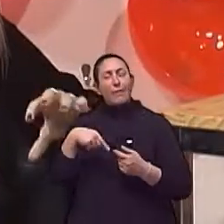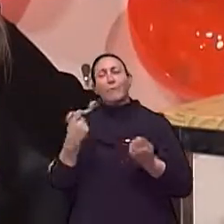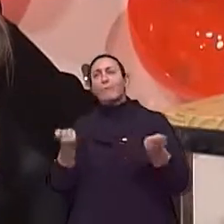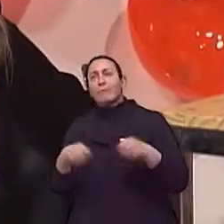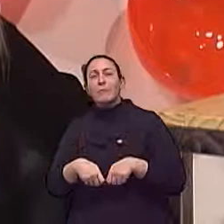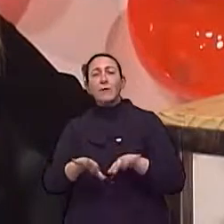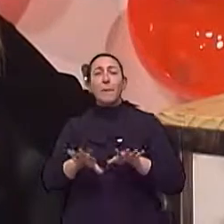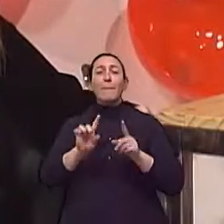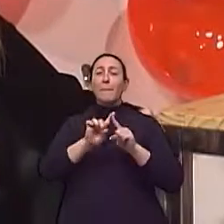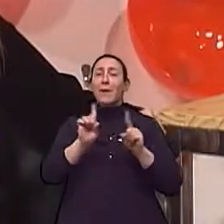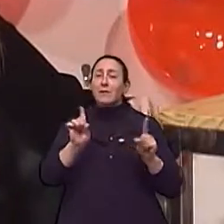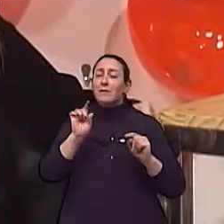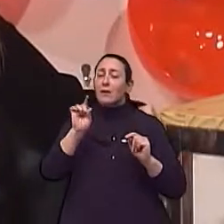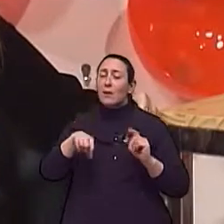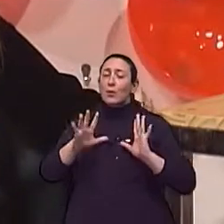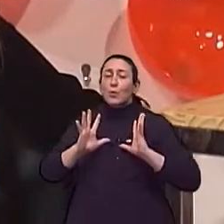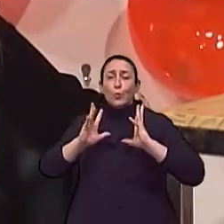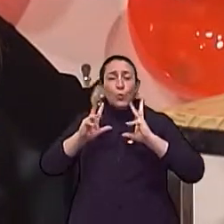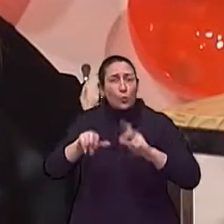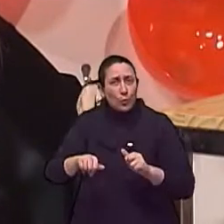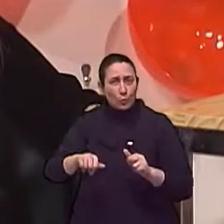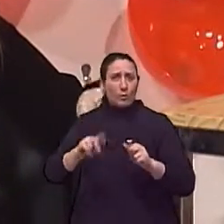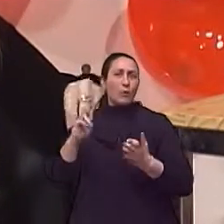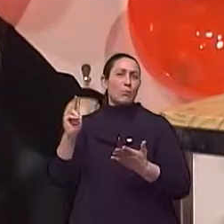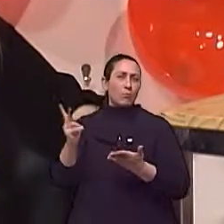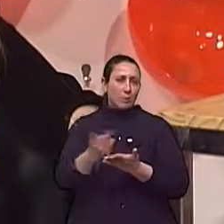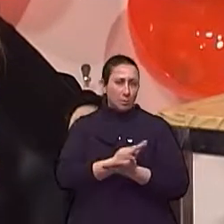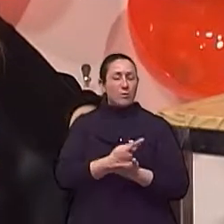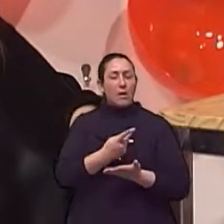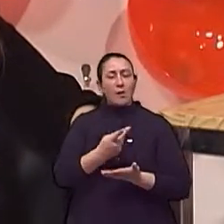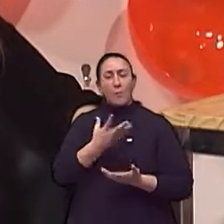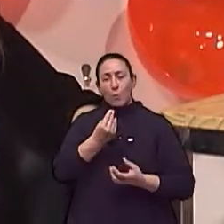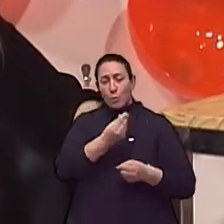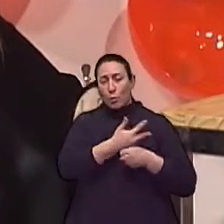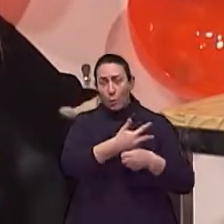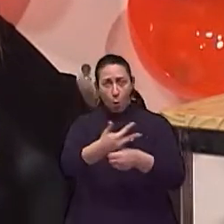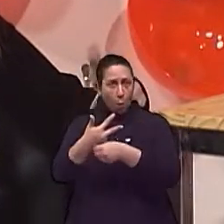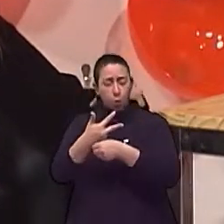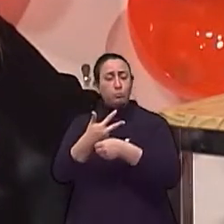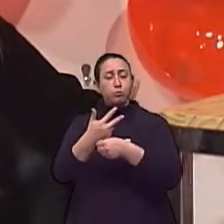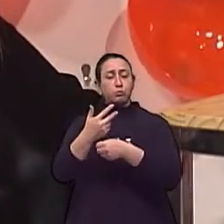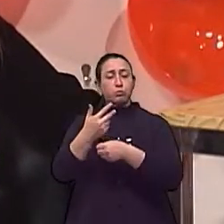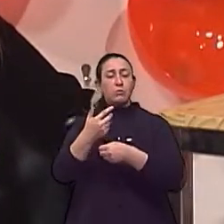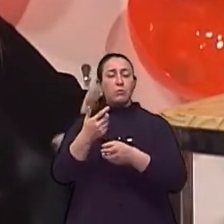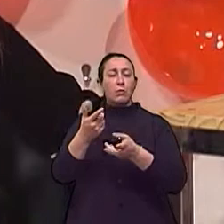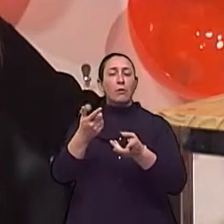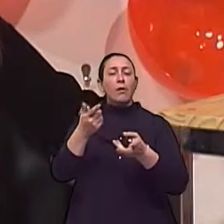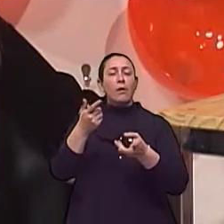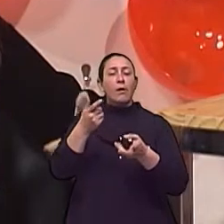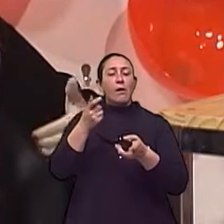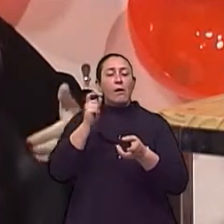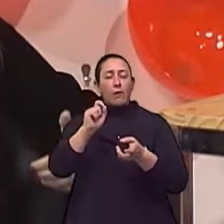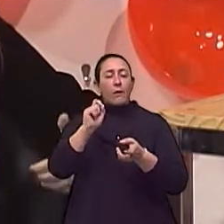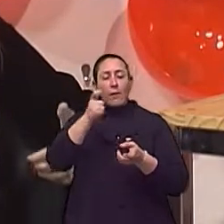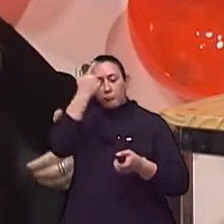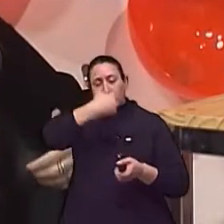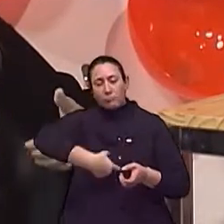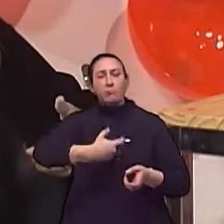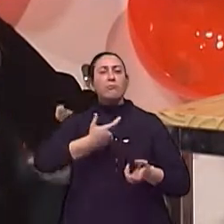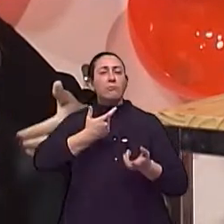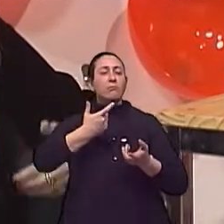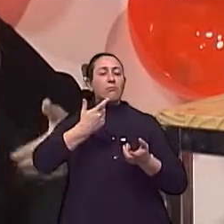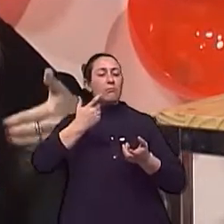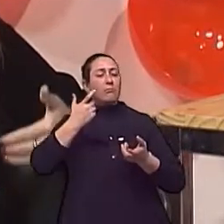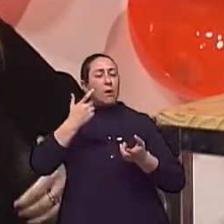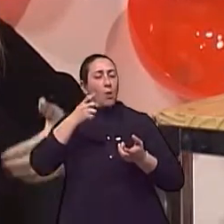e tal mas tudo isso mesmo assim aqueles idosos que usavam internet teve uma são de 1/3 na chance de